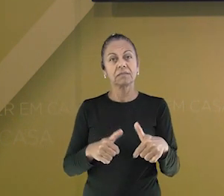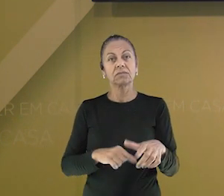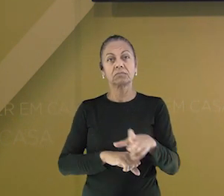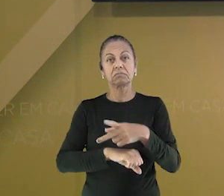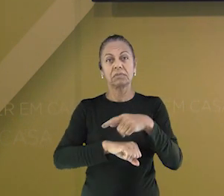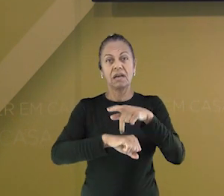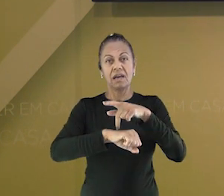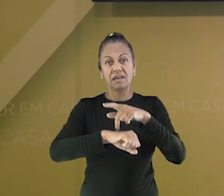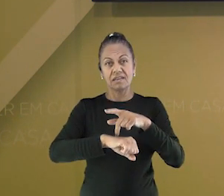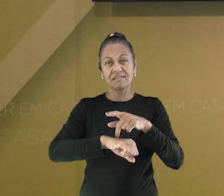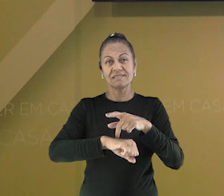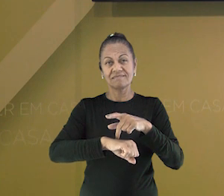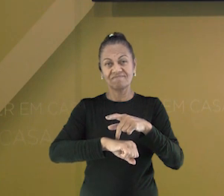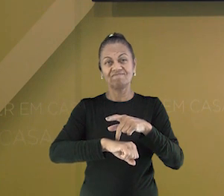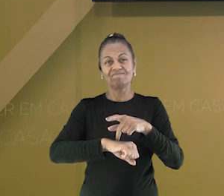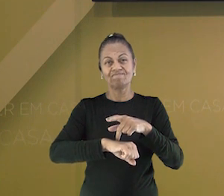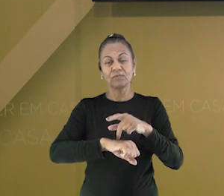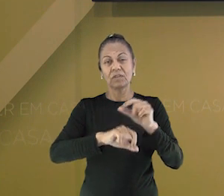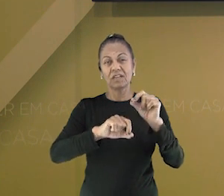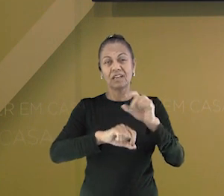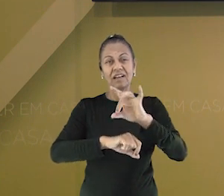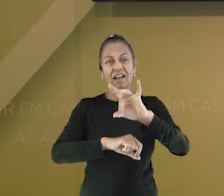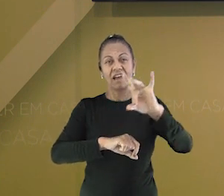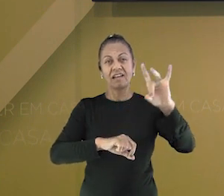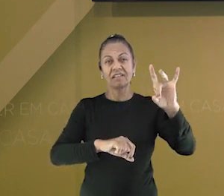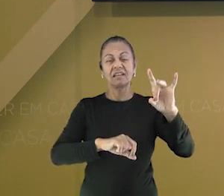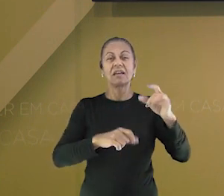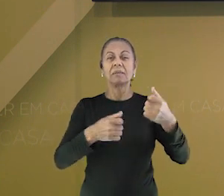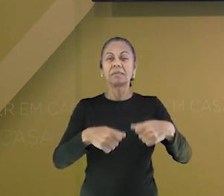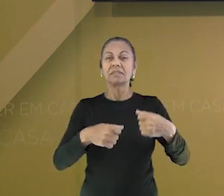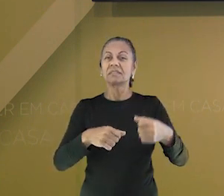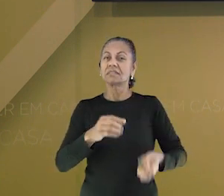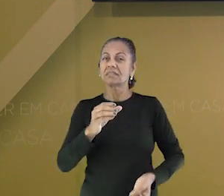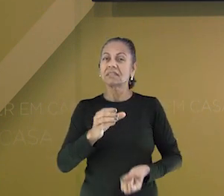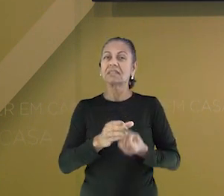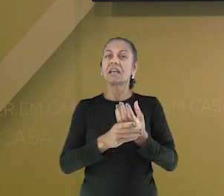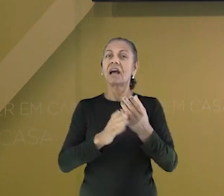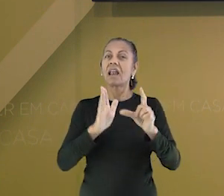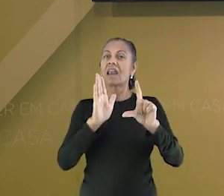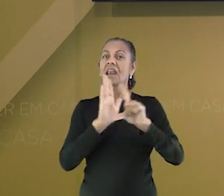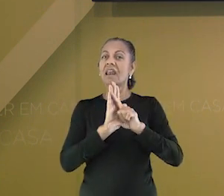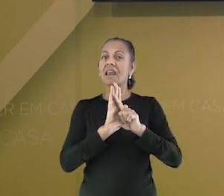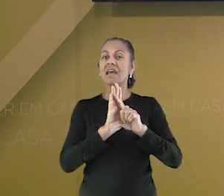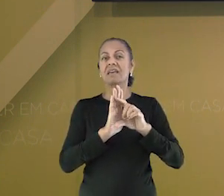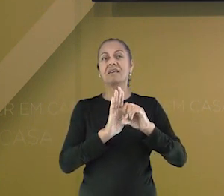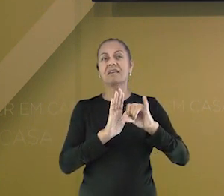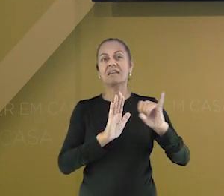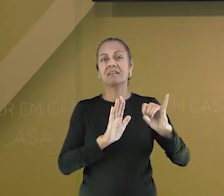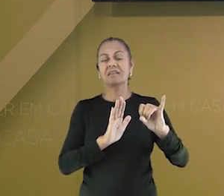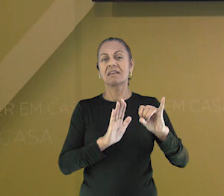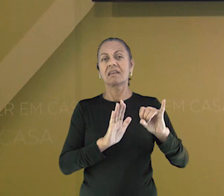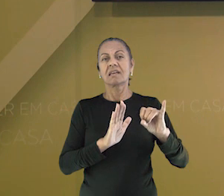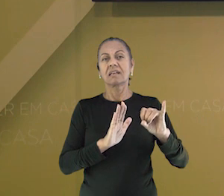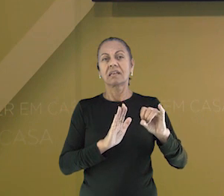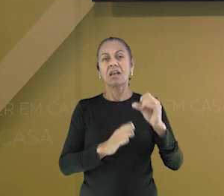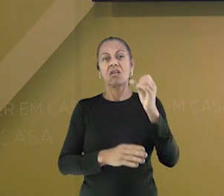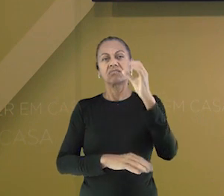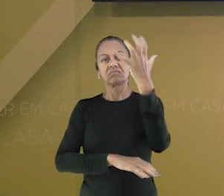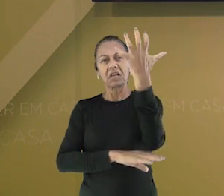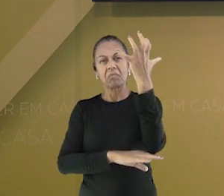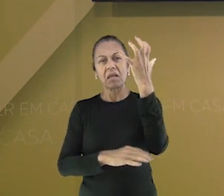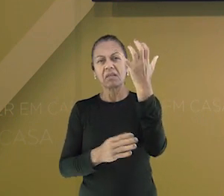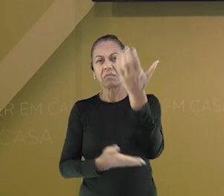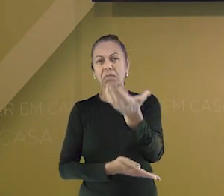cada país. Por quê? Porque é necessário que se façam políticas públicas rígidas que impeçam o avanço desmedido do